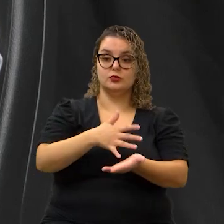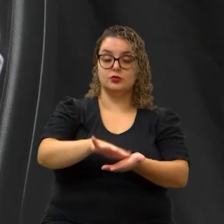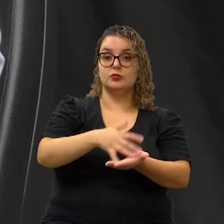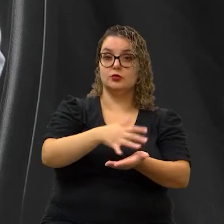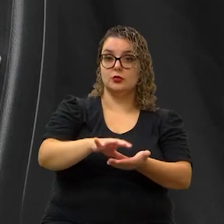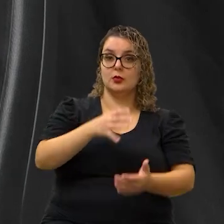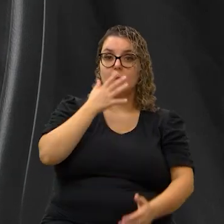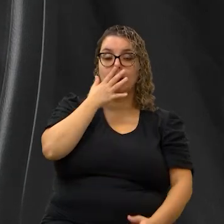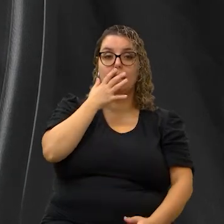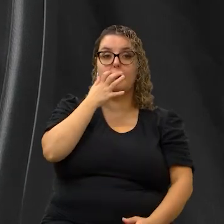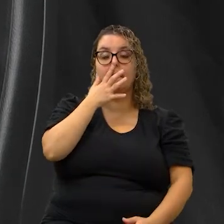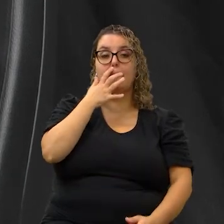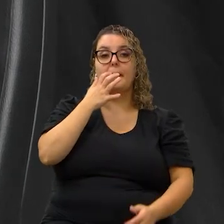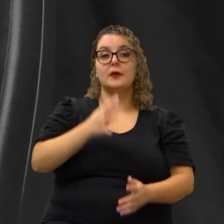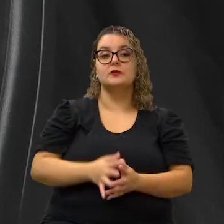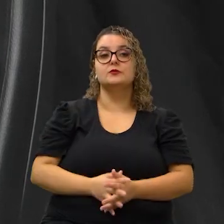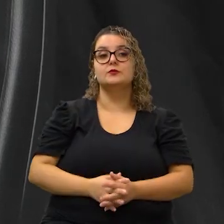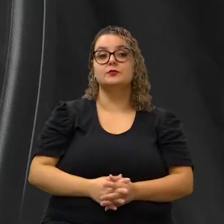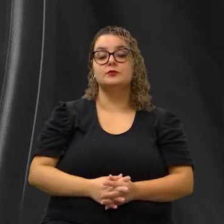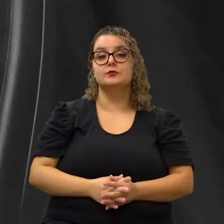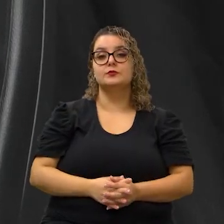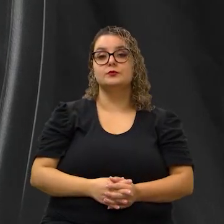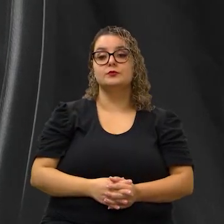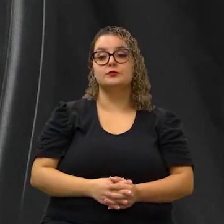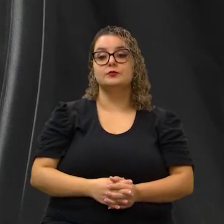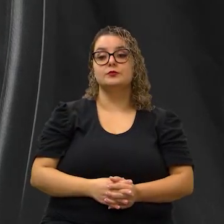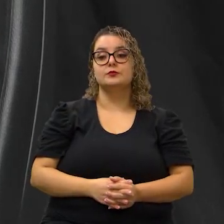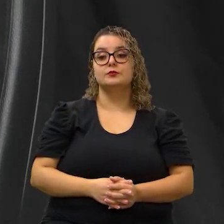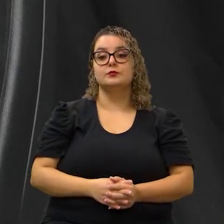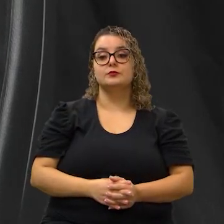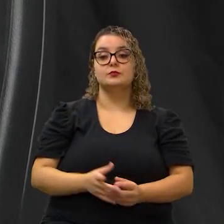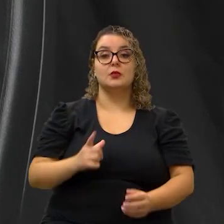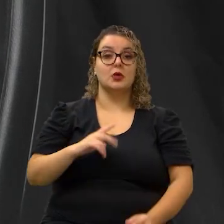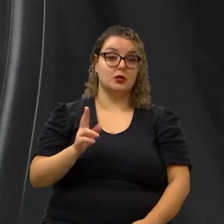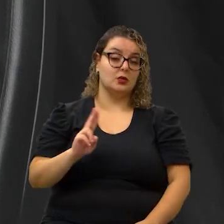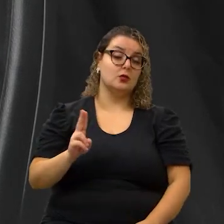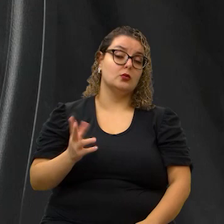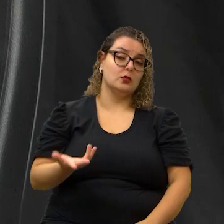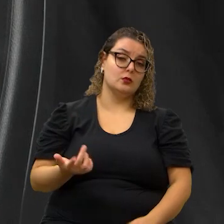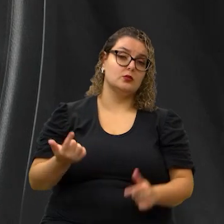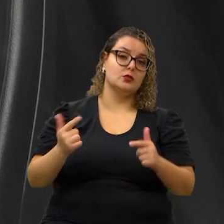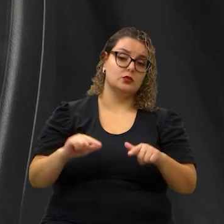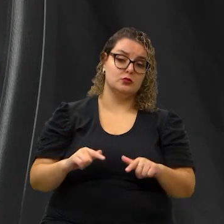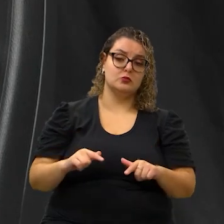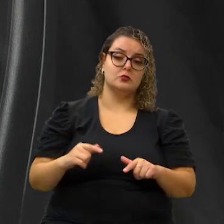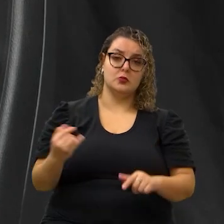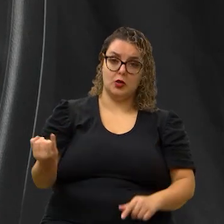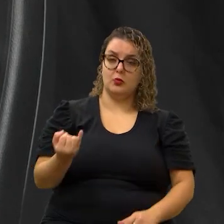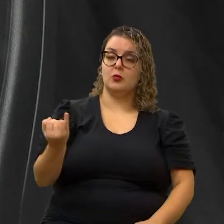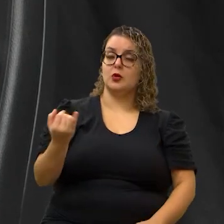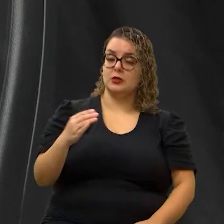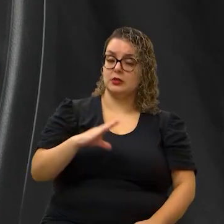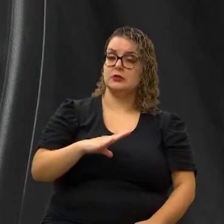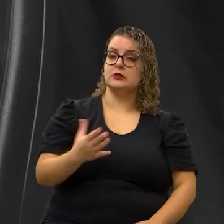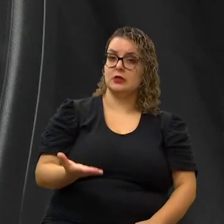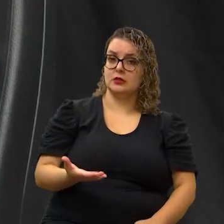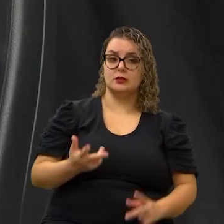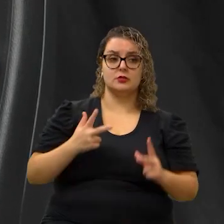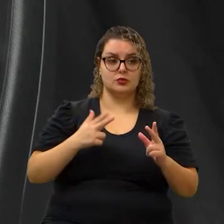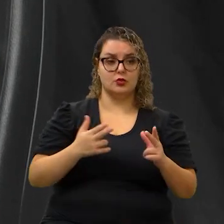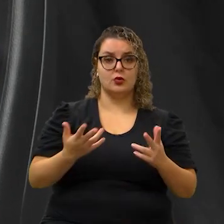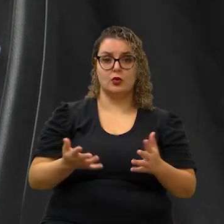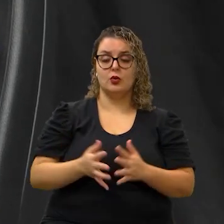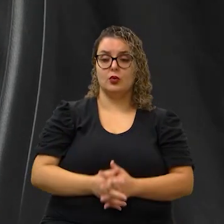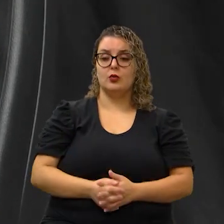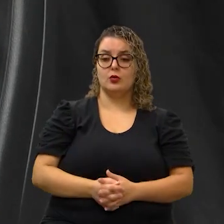do samba, né? E passa a ser o nome de um local nobre, importante da